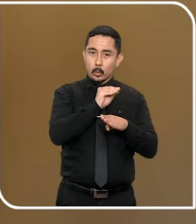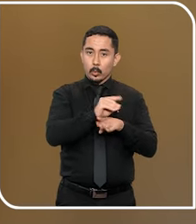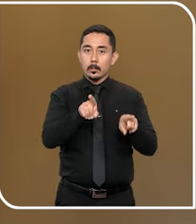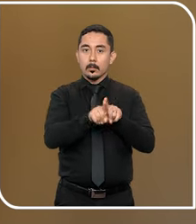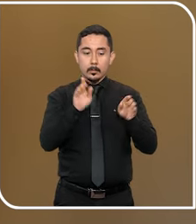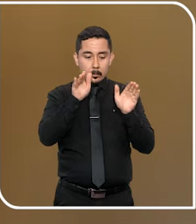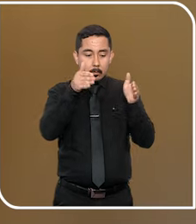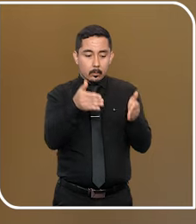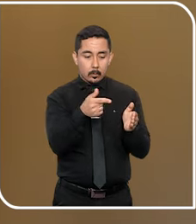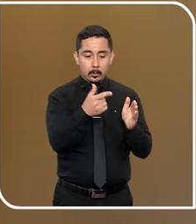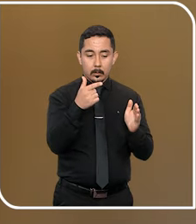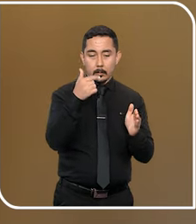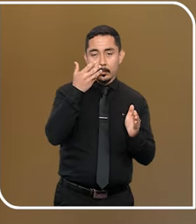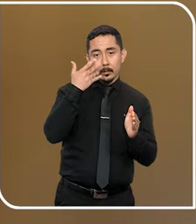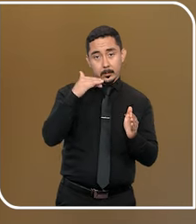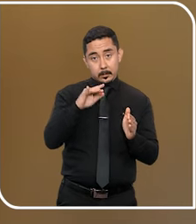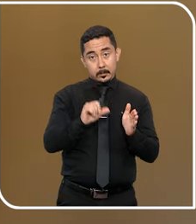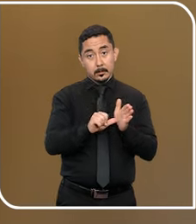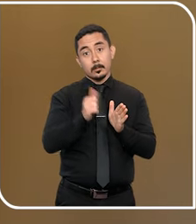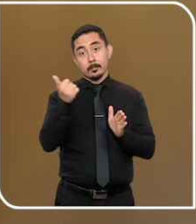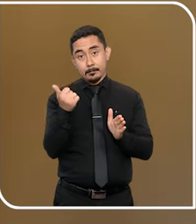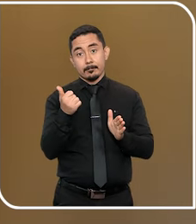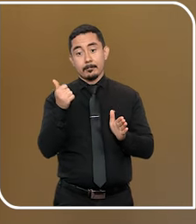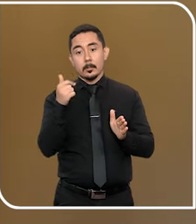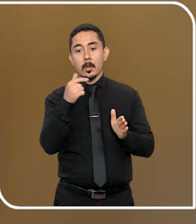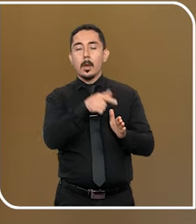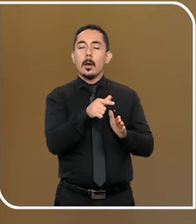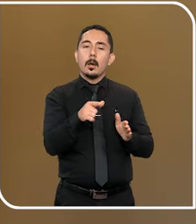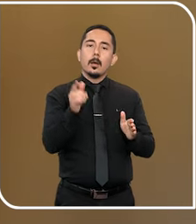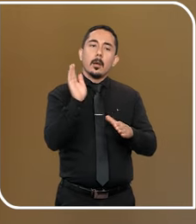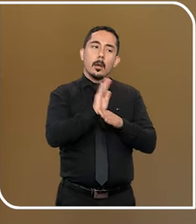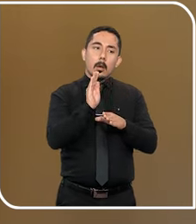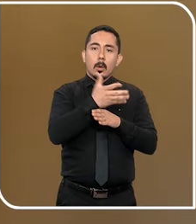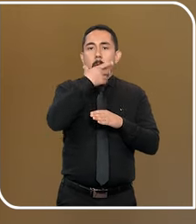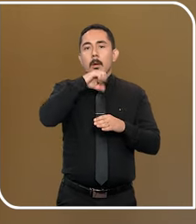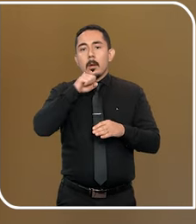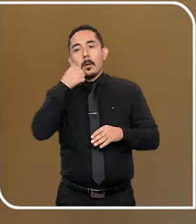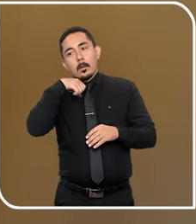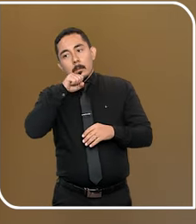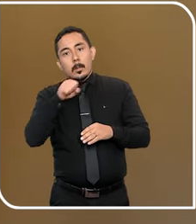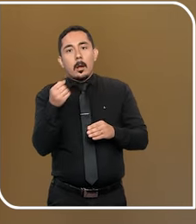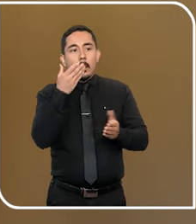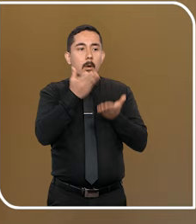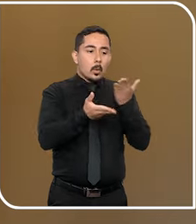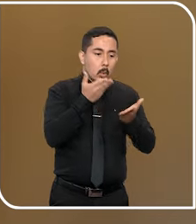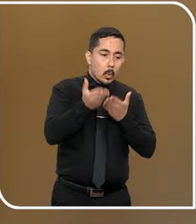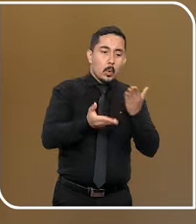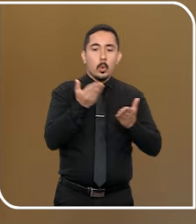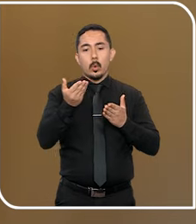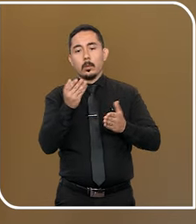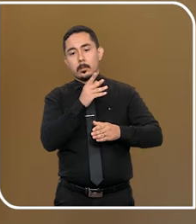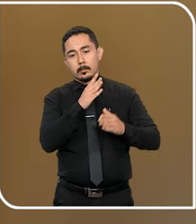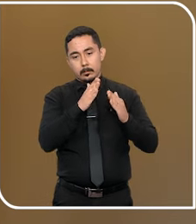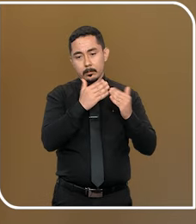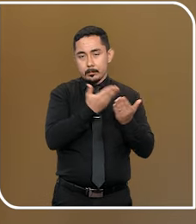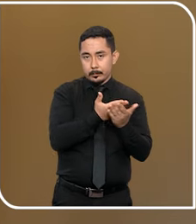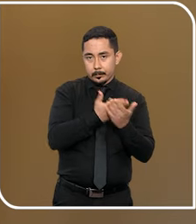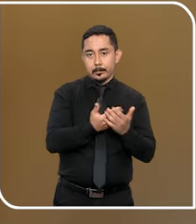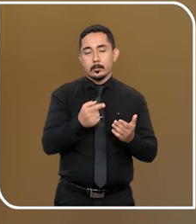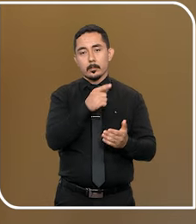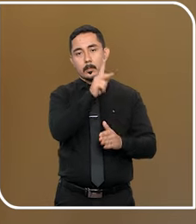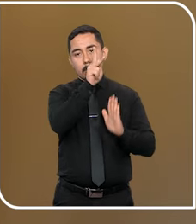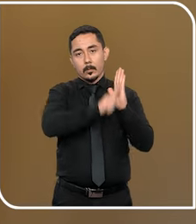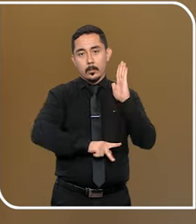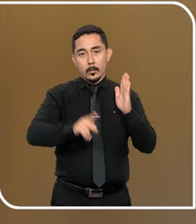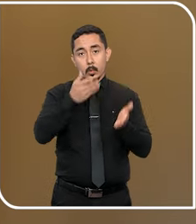primeira infância membro da Comissão da primeira infância do STJ presta consultoria para pais cuidadores e escolas é autora do